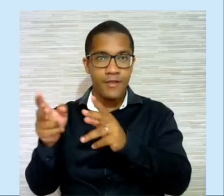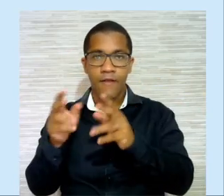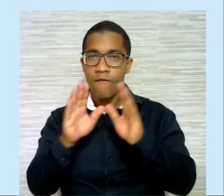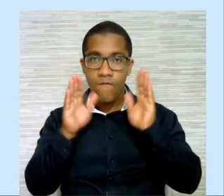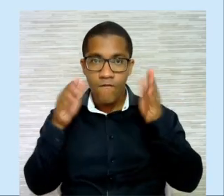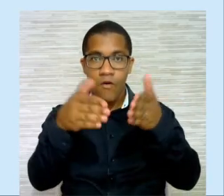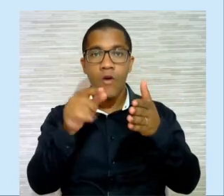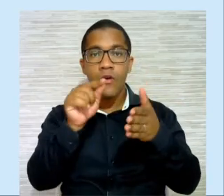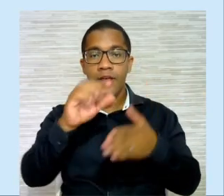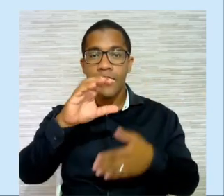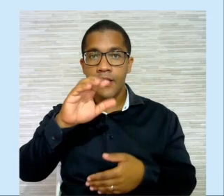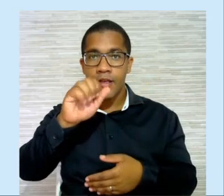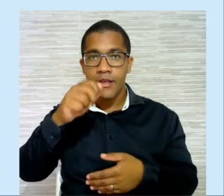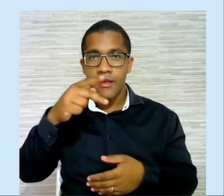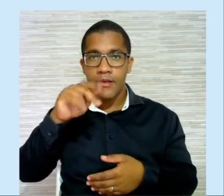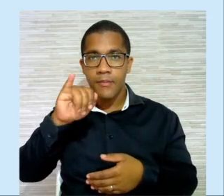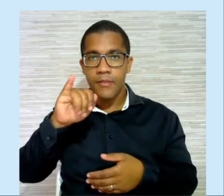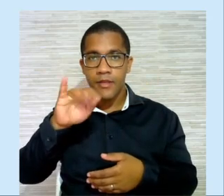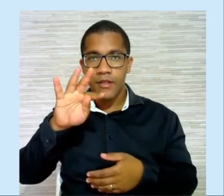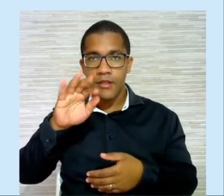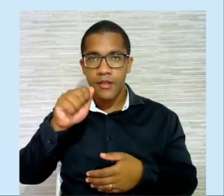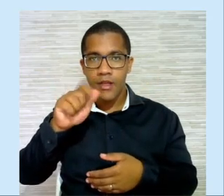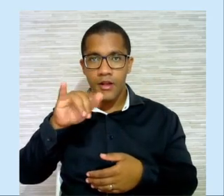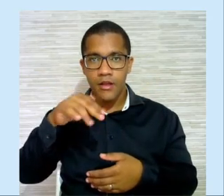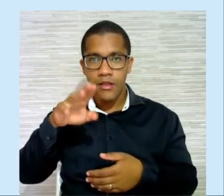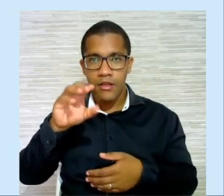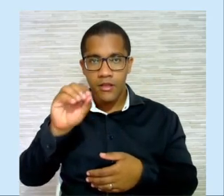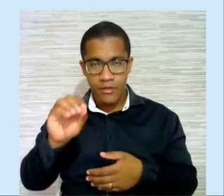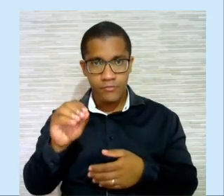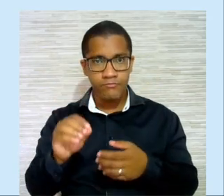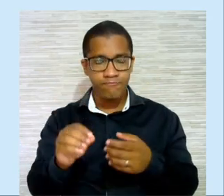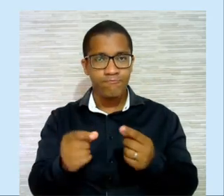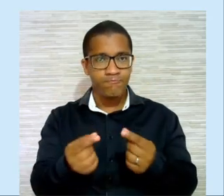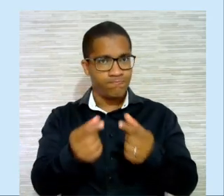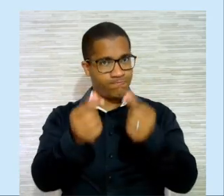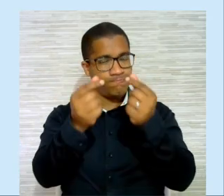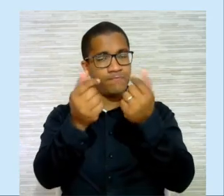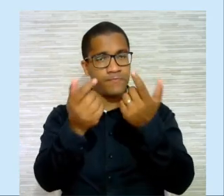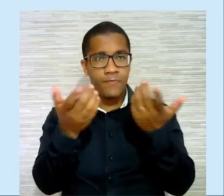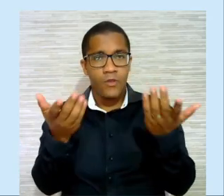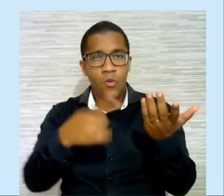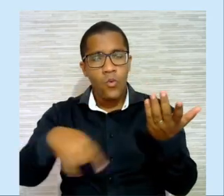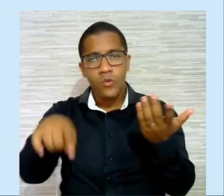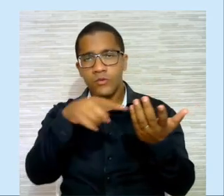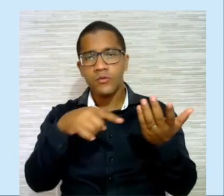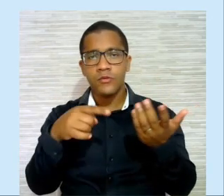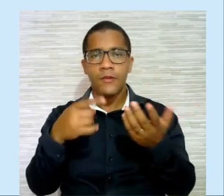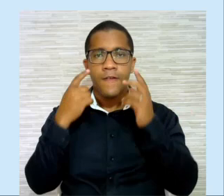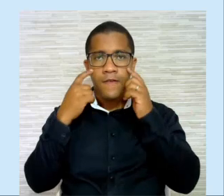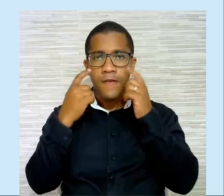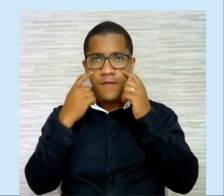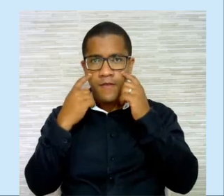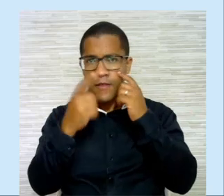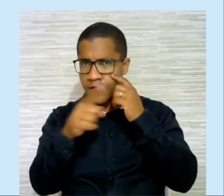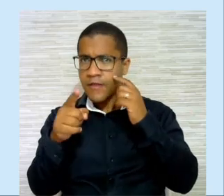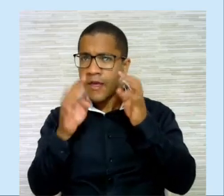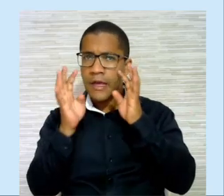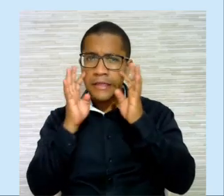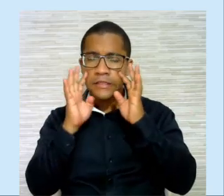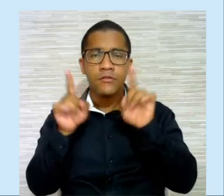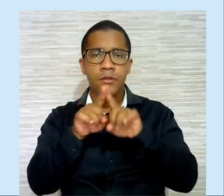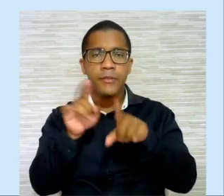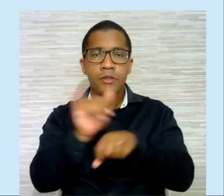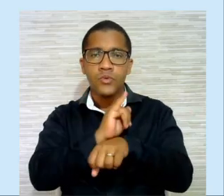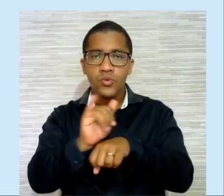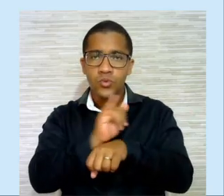do capitalismo, tá? Então peço que você preste bastante atenção, certo? Usem todos os recursos digitais disponíveis aí no